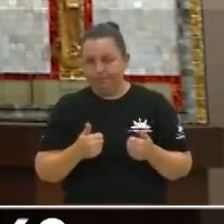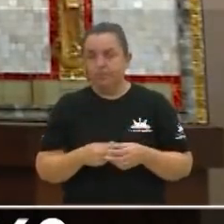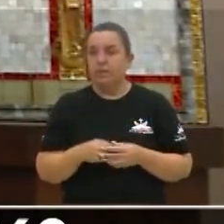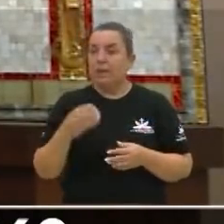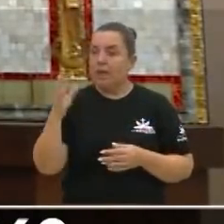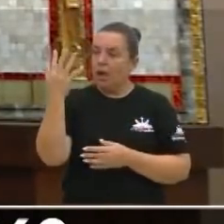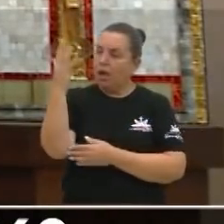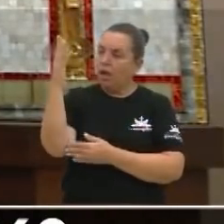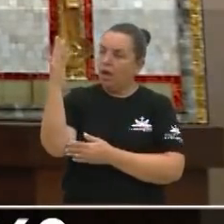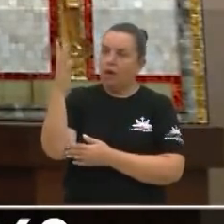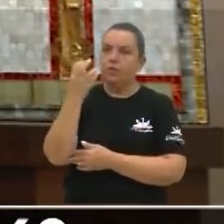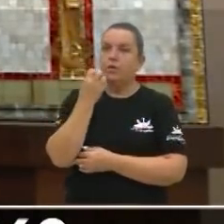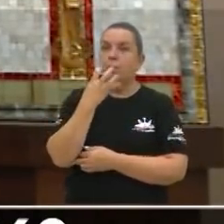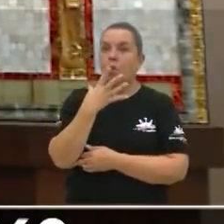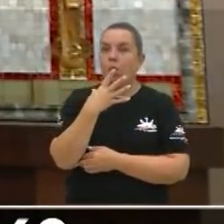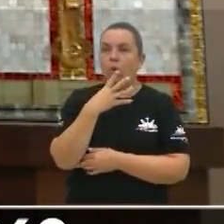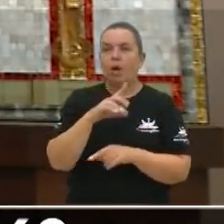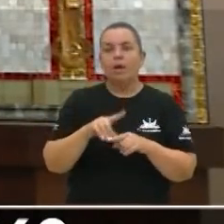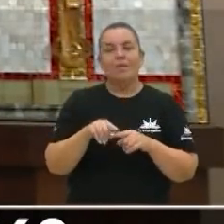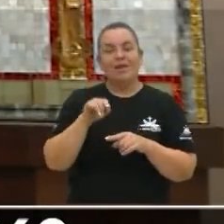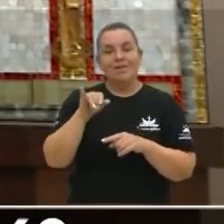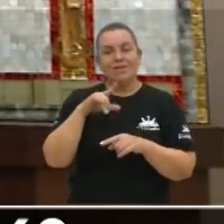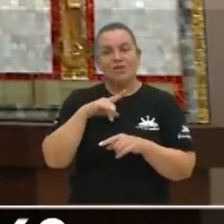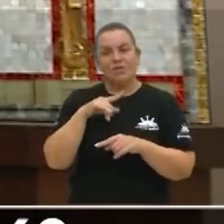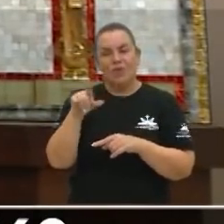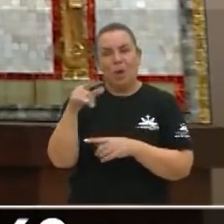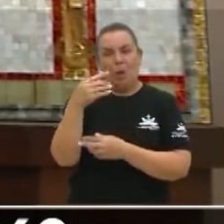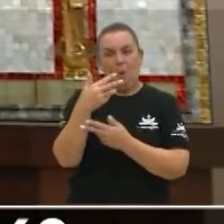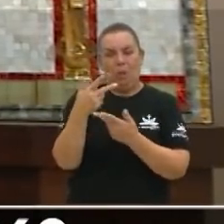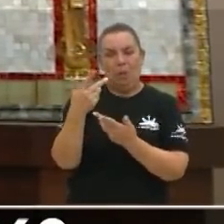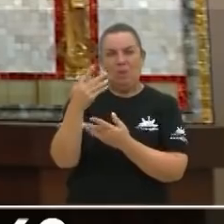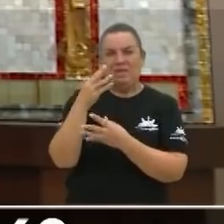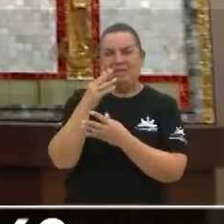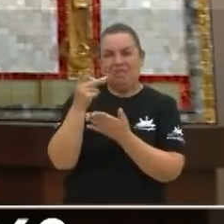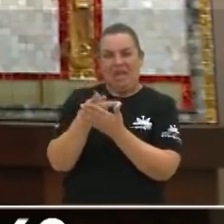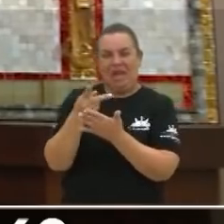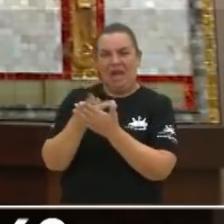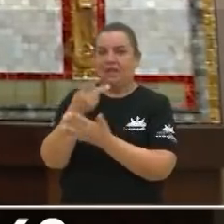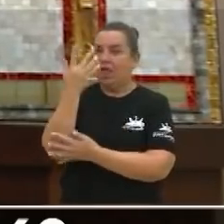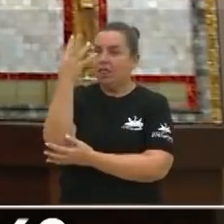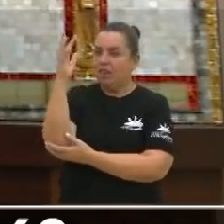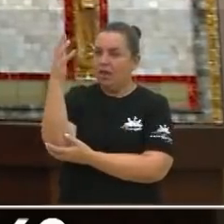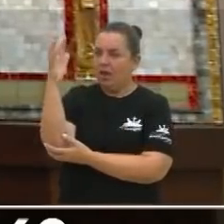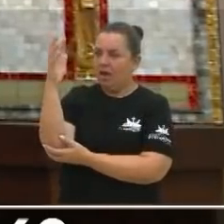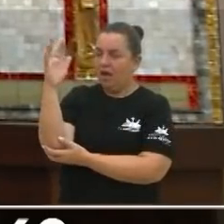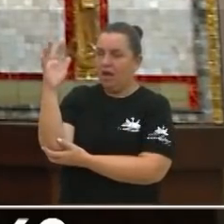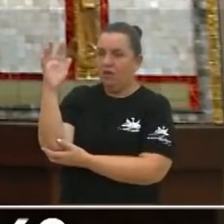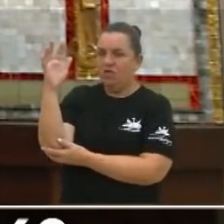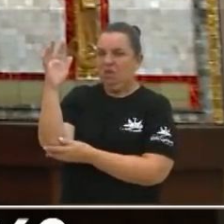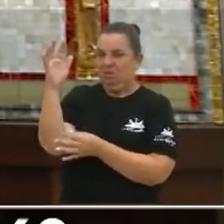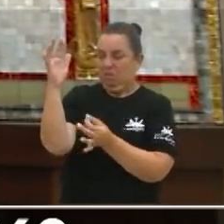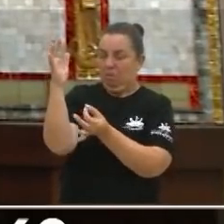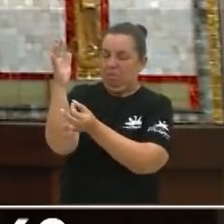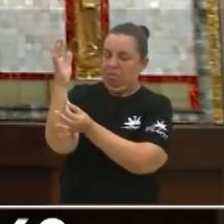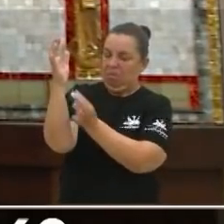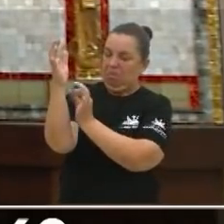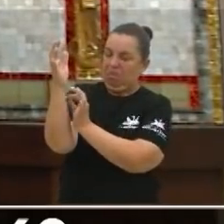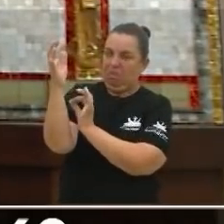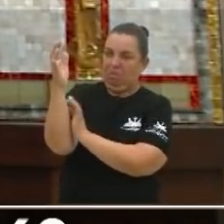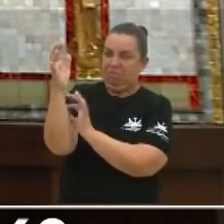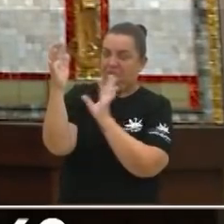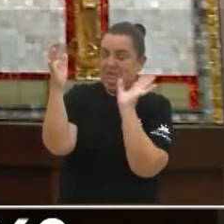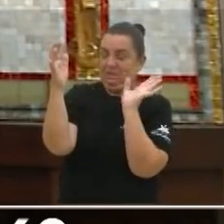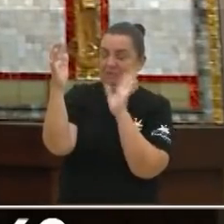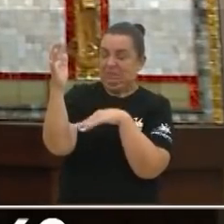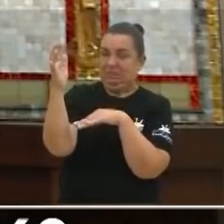se por acaso estiver se estiver com defeito e com caroço ou melhor com